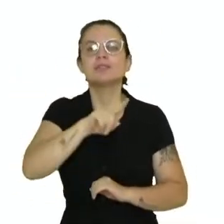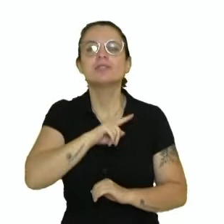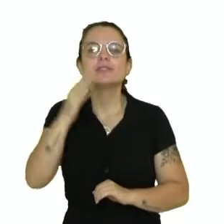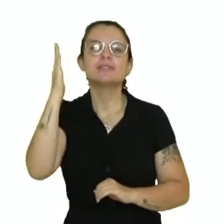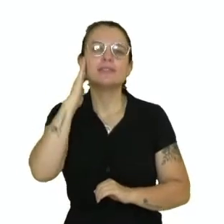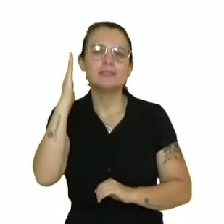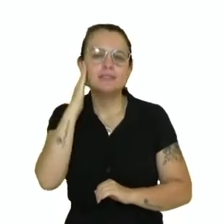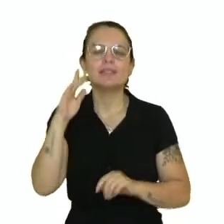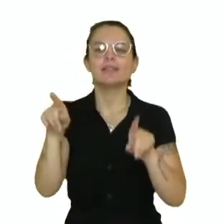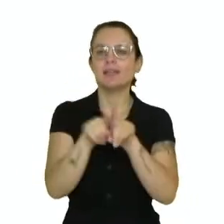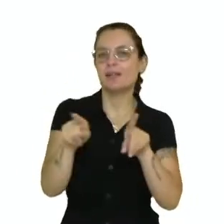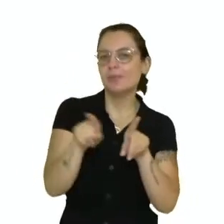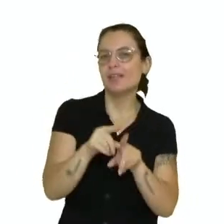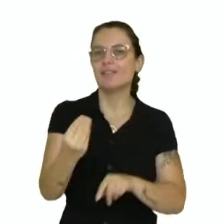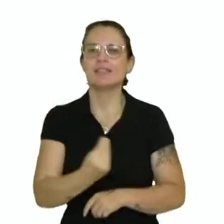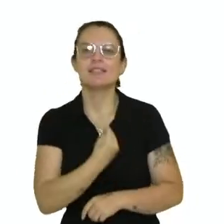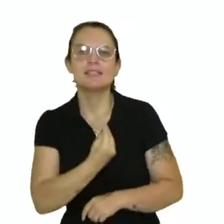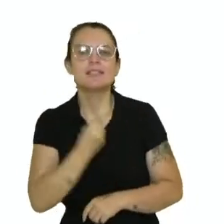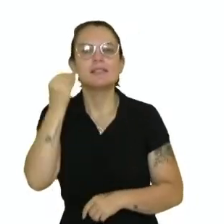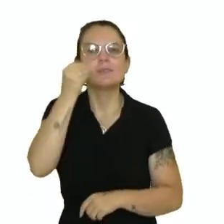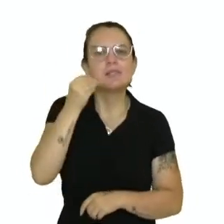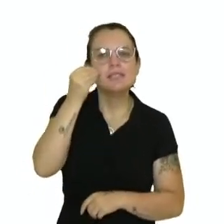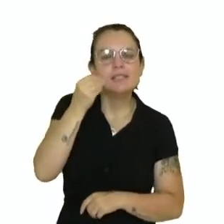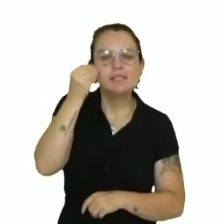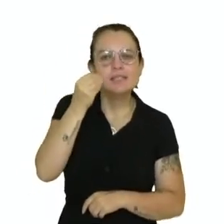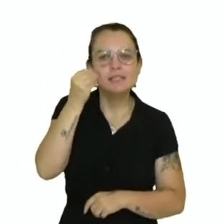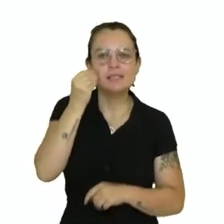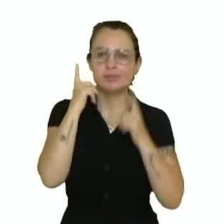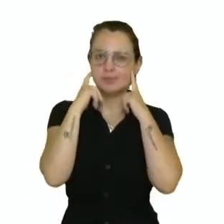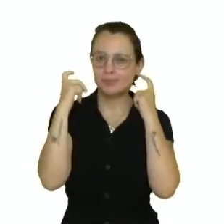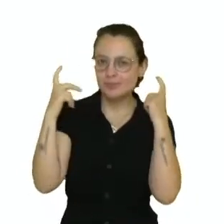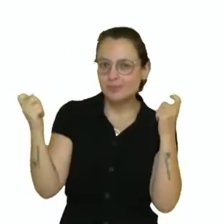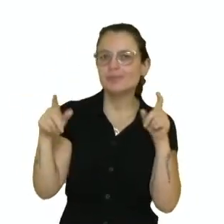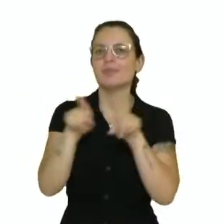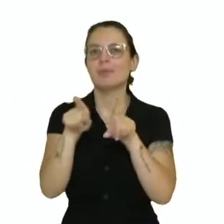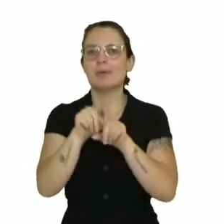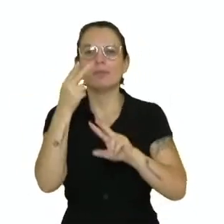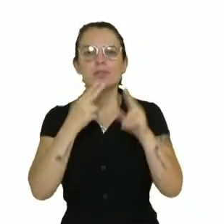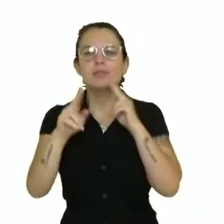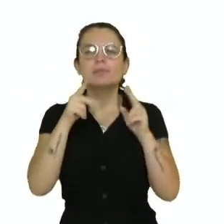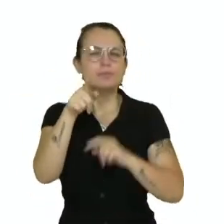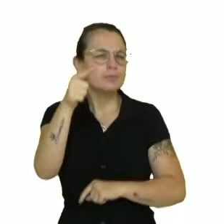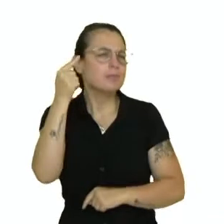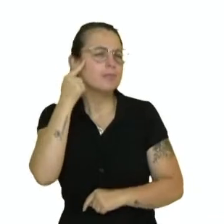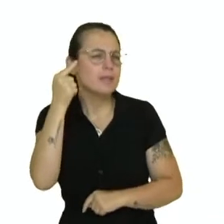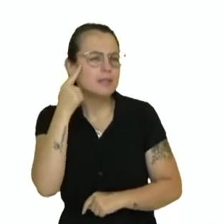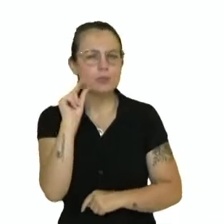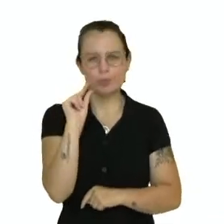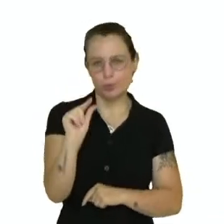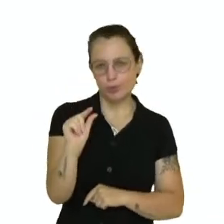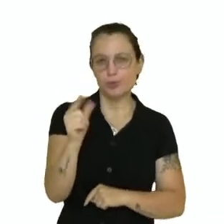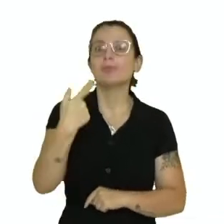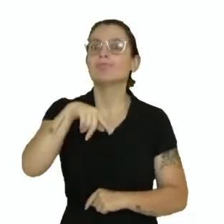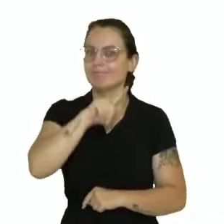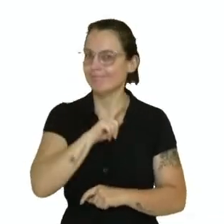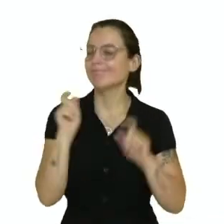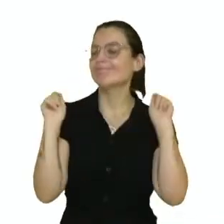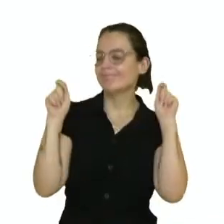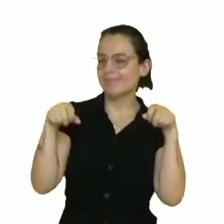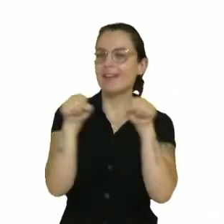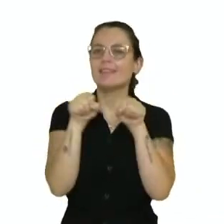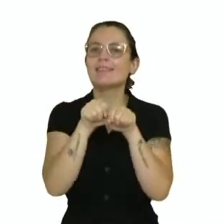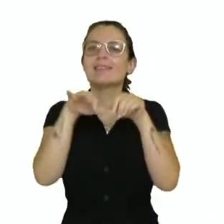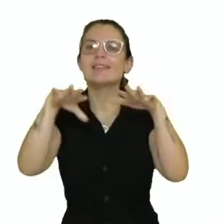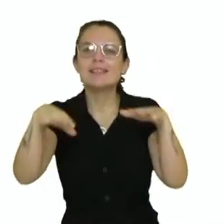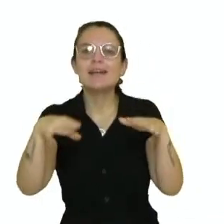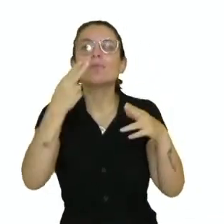vivenciar a experimentação sonora e musical. Pense um pouco. Podemos criar música utilizando